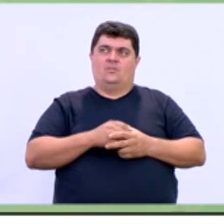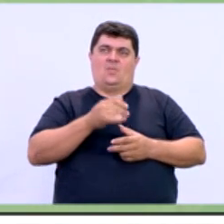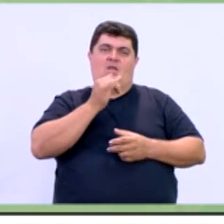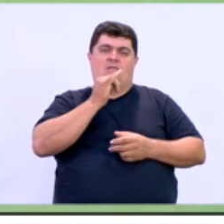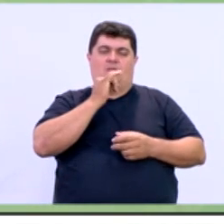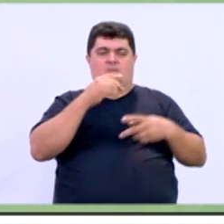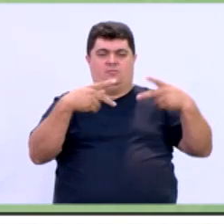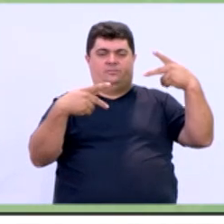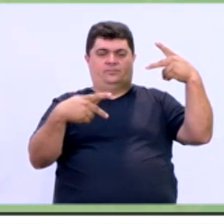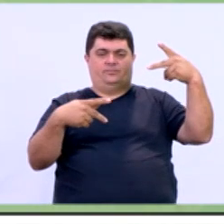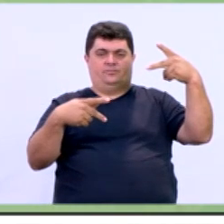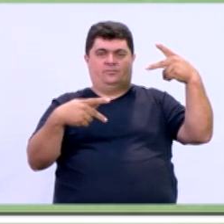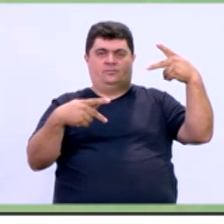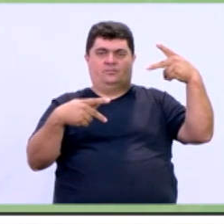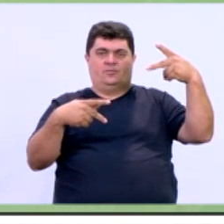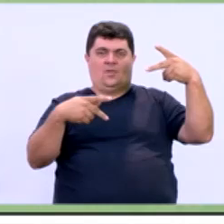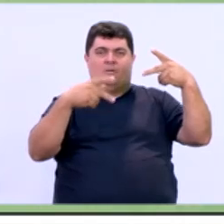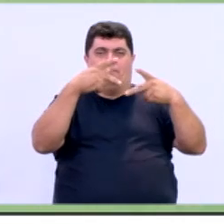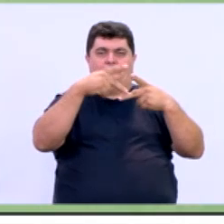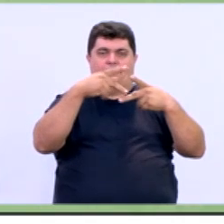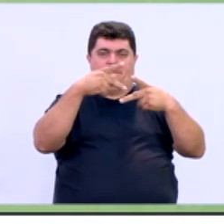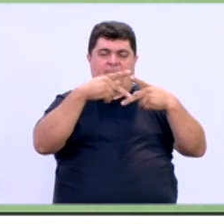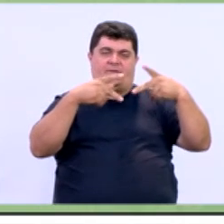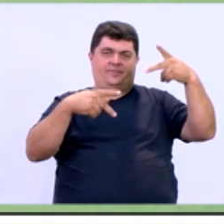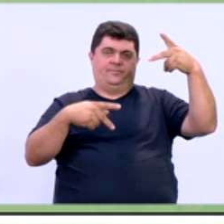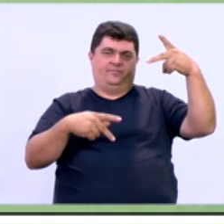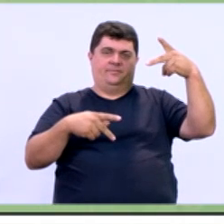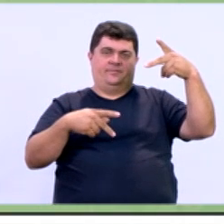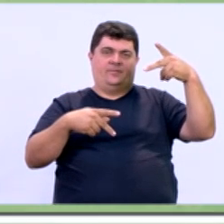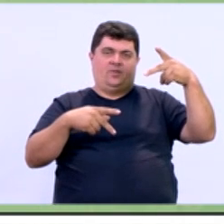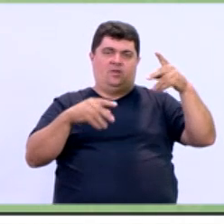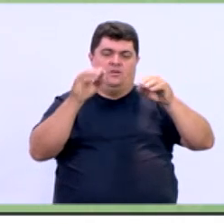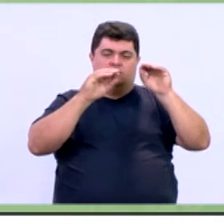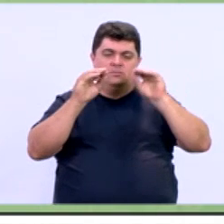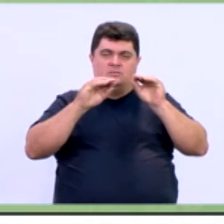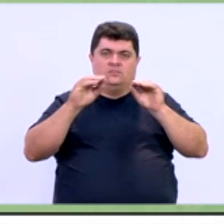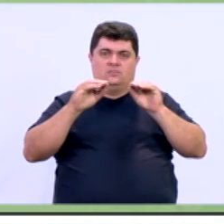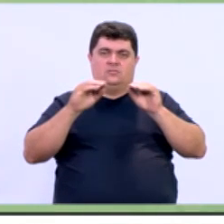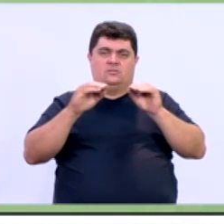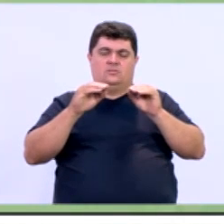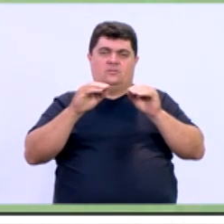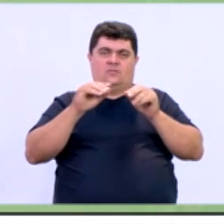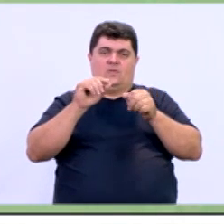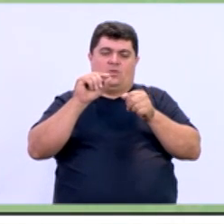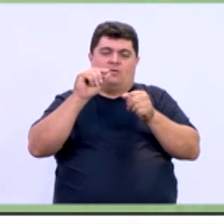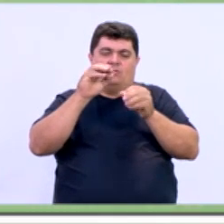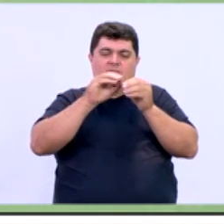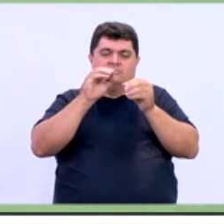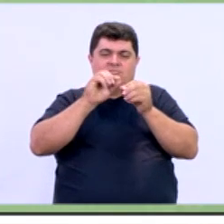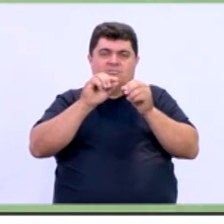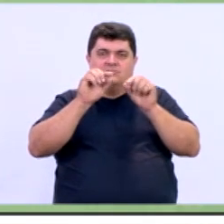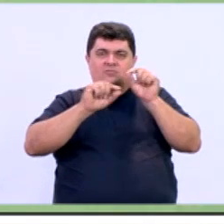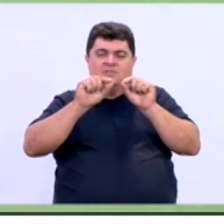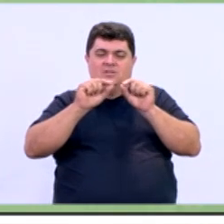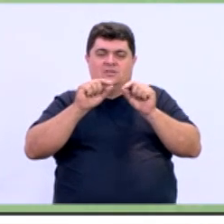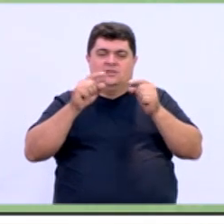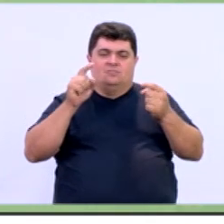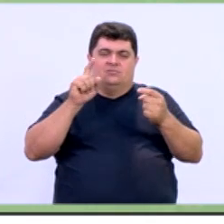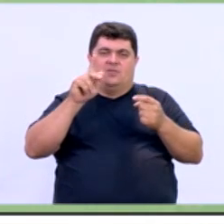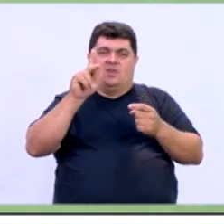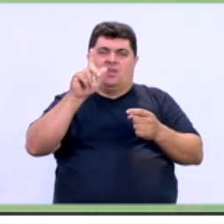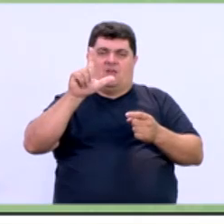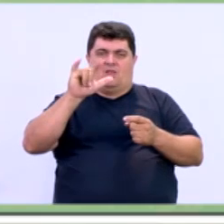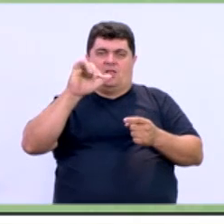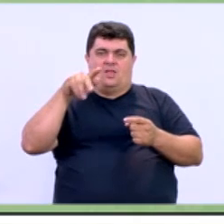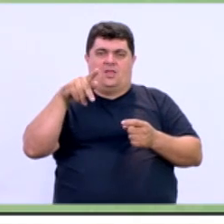parágrafo, eu escrevi alguma coisa e eu poderia colocar um hiperlink dentro desse parágrafo.